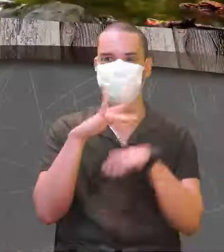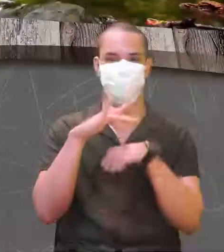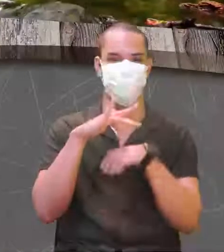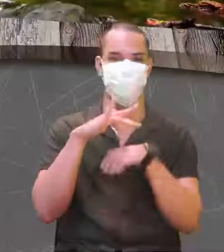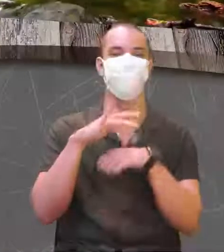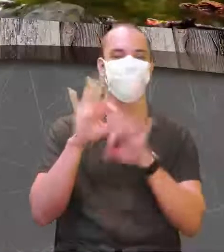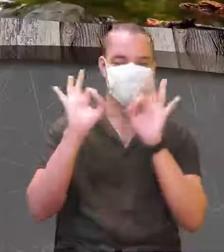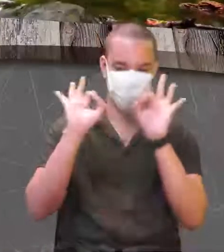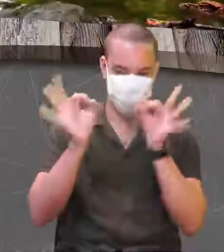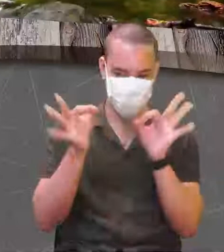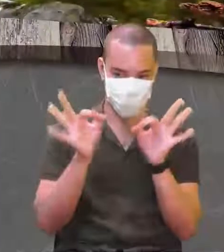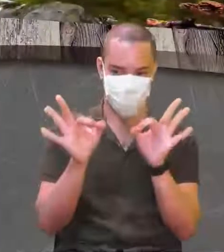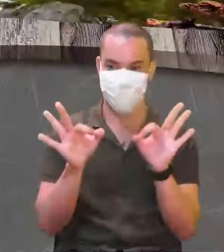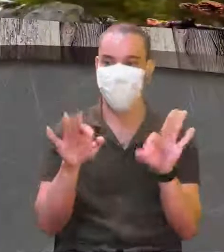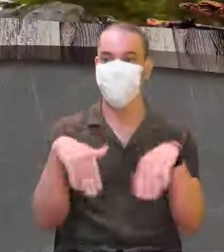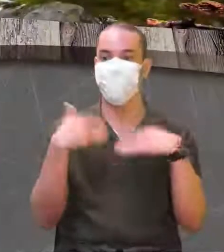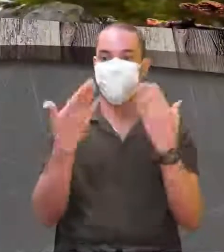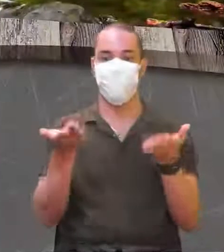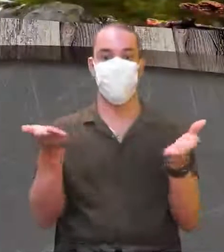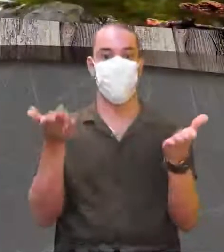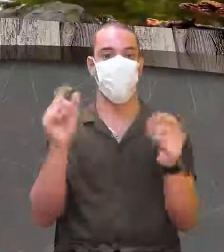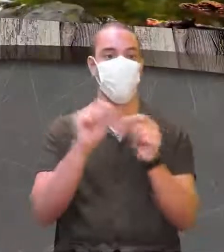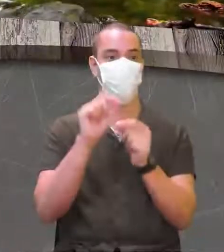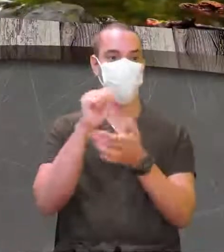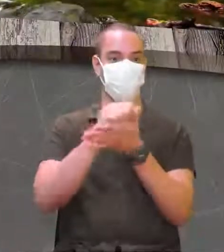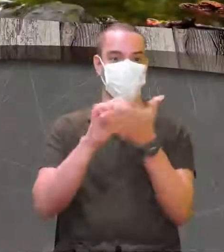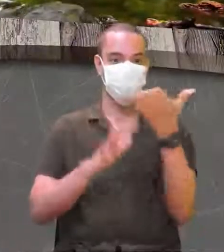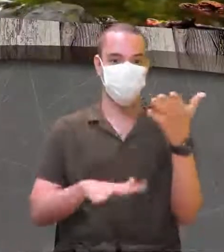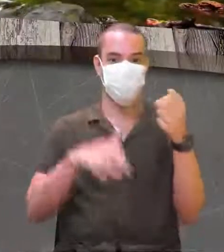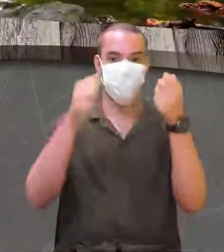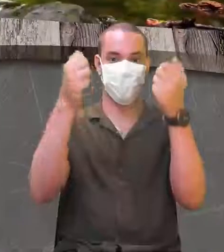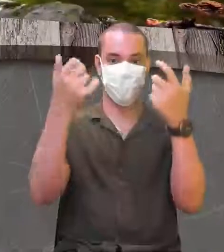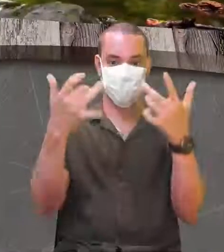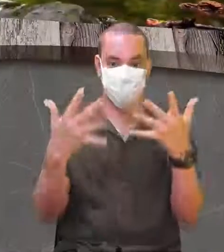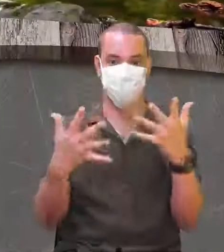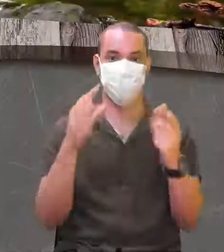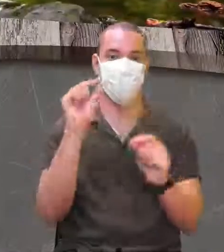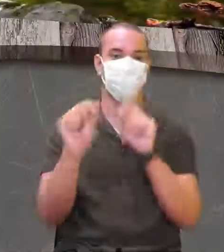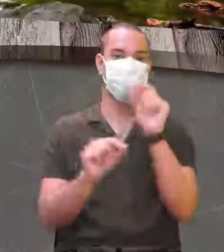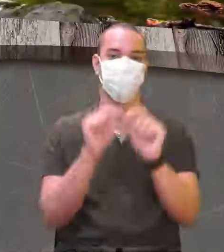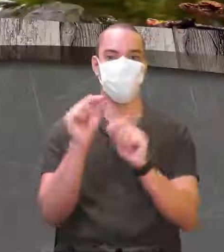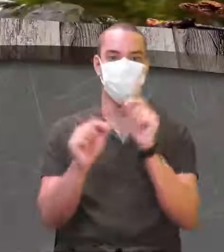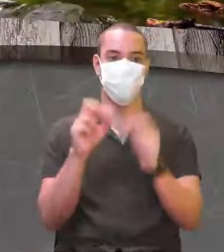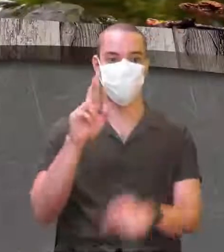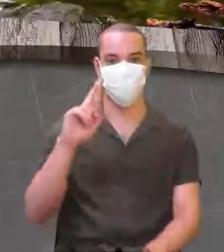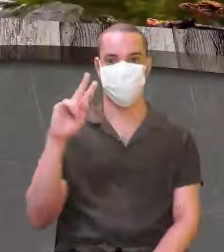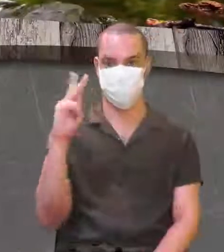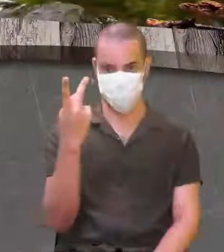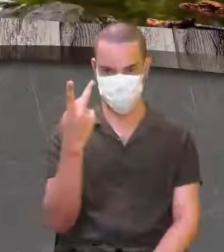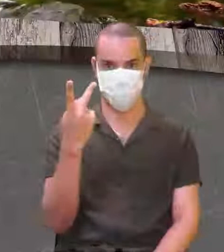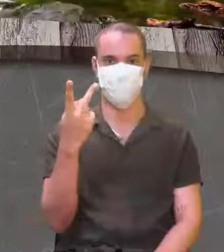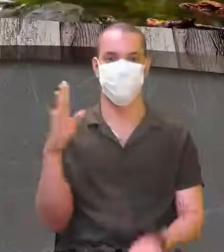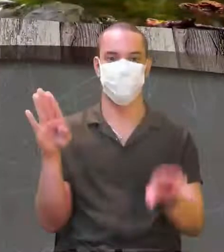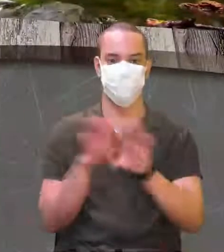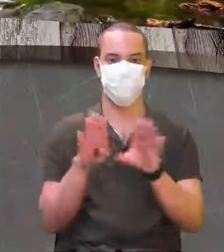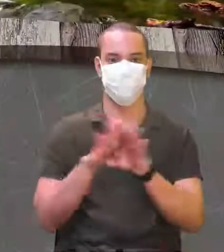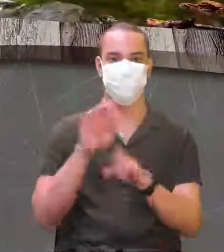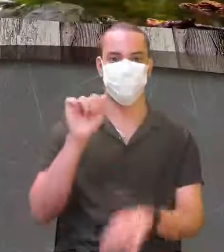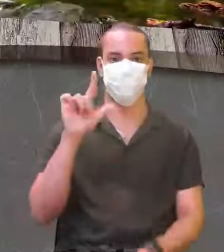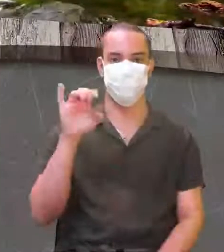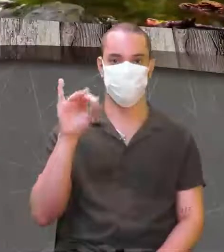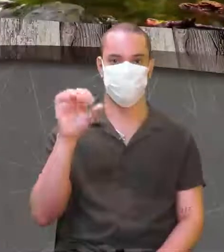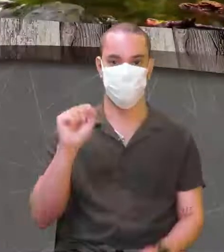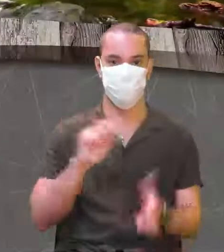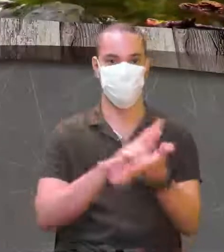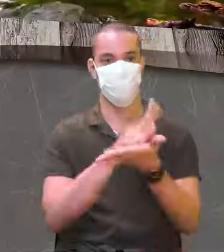É isso aí, pessoal. Agora a gente vai para a nossa atividade. Falamos sobre a questão do fator RH, alelos múltiplos, não foi, professora?